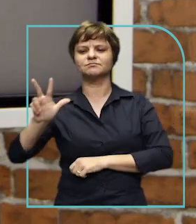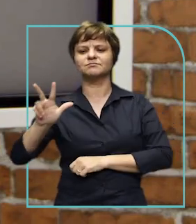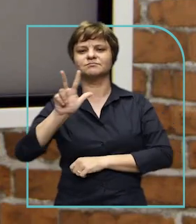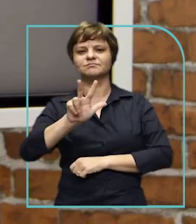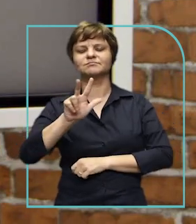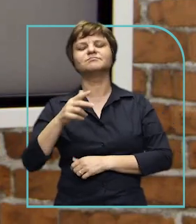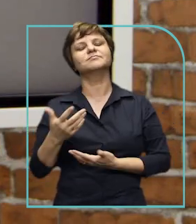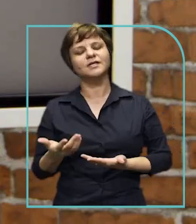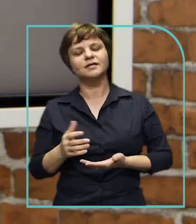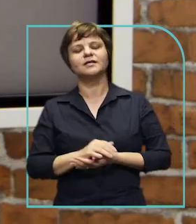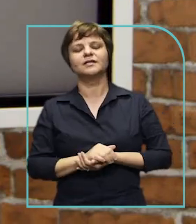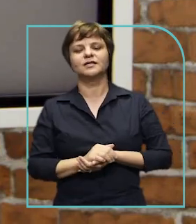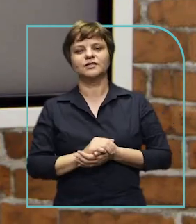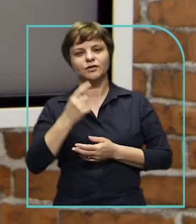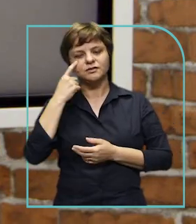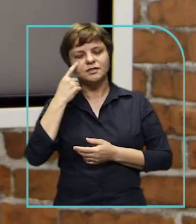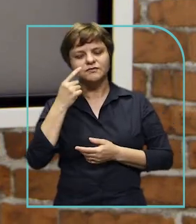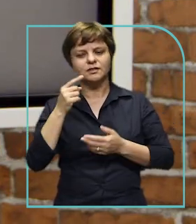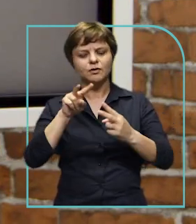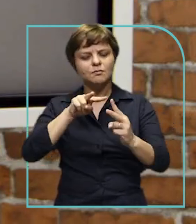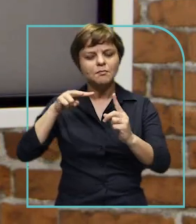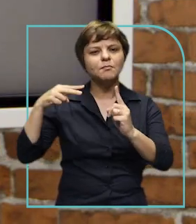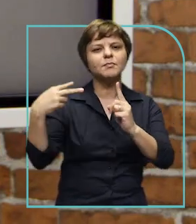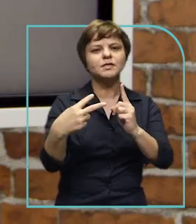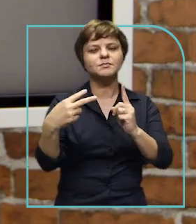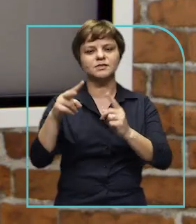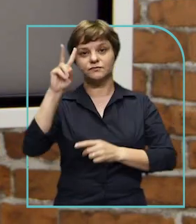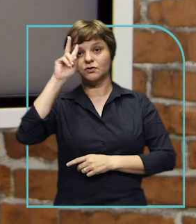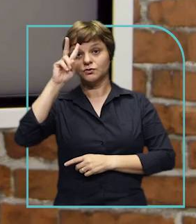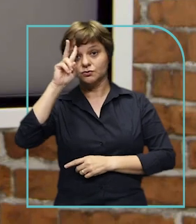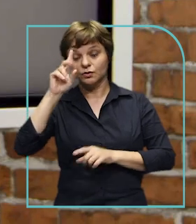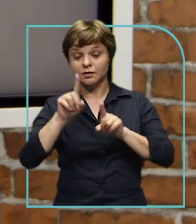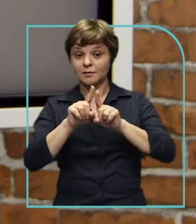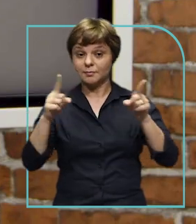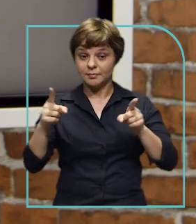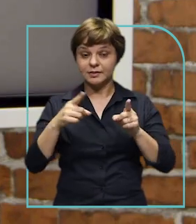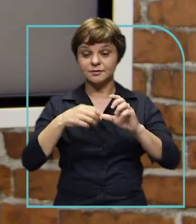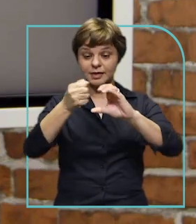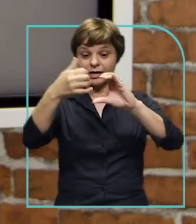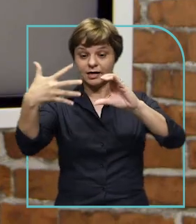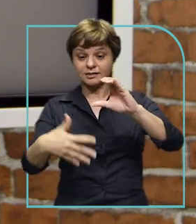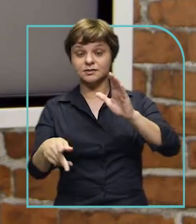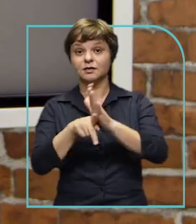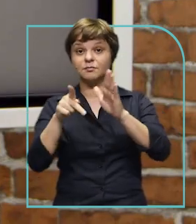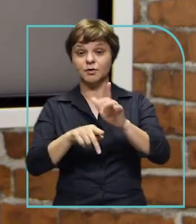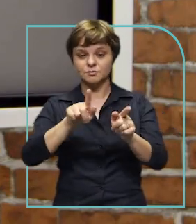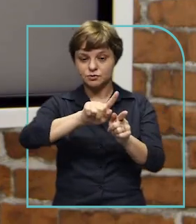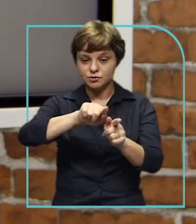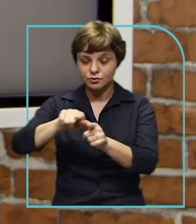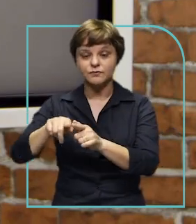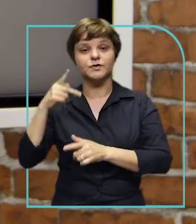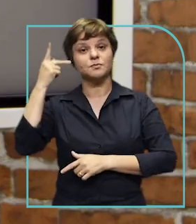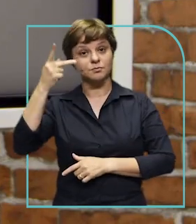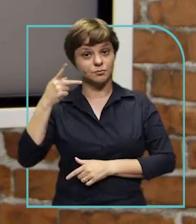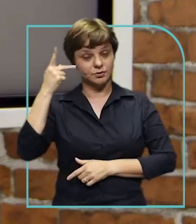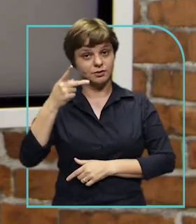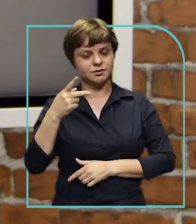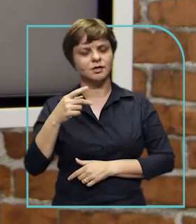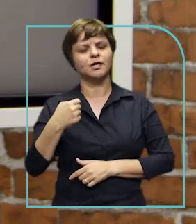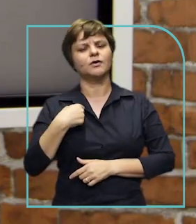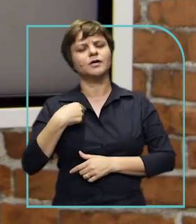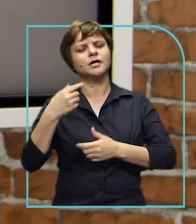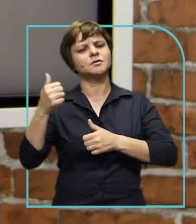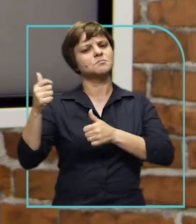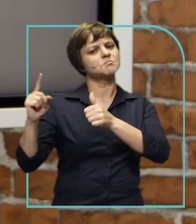numa perspectiva histórica, mas também buscando os aspectos da geopolítica. Para isso, a primeira coisa que eu quero